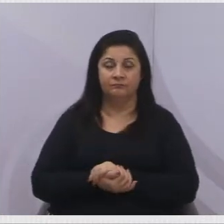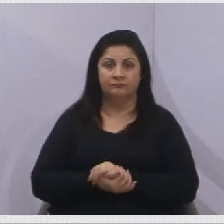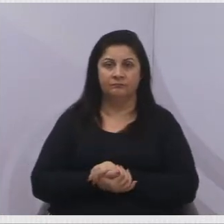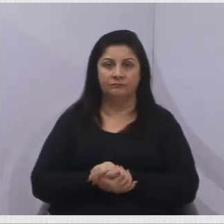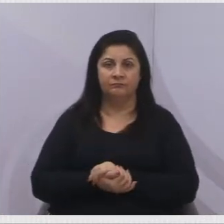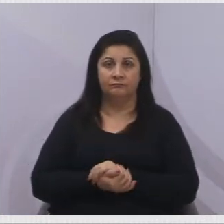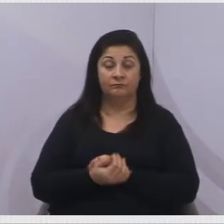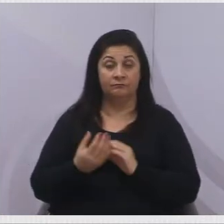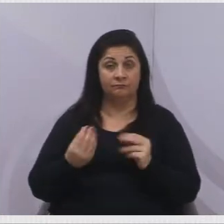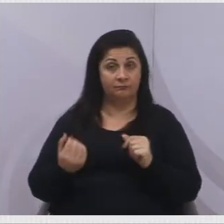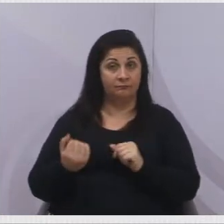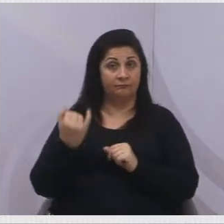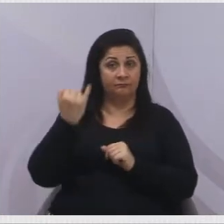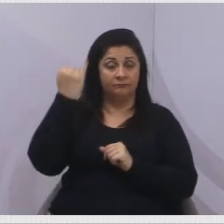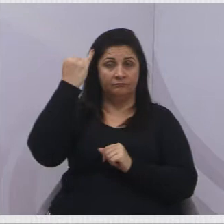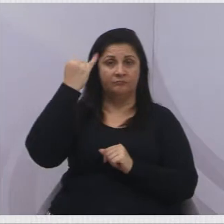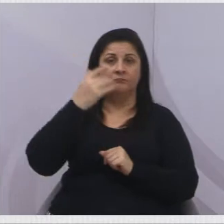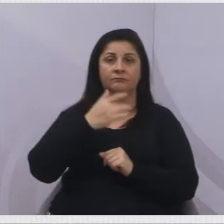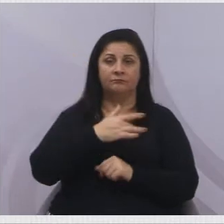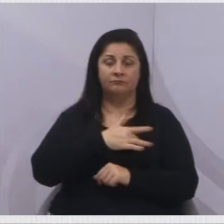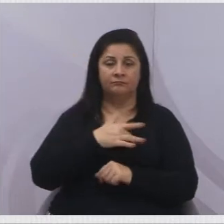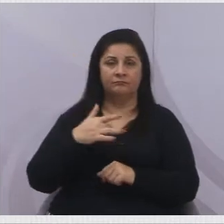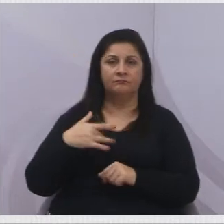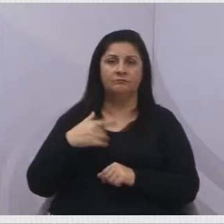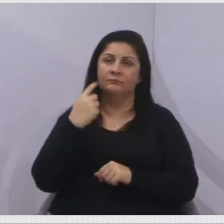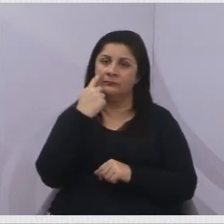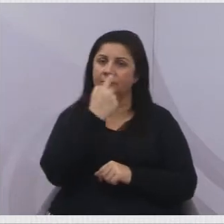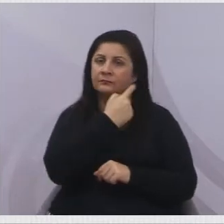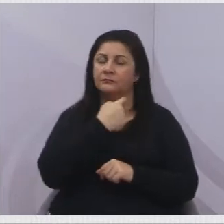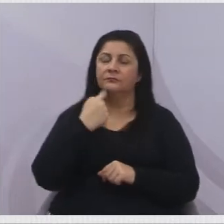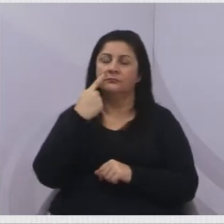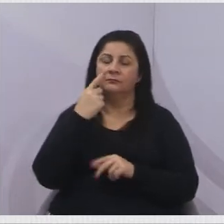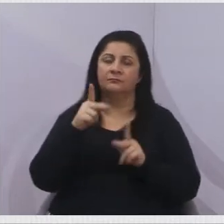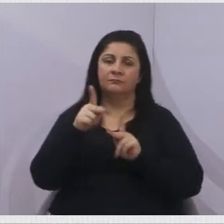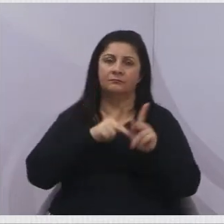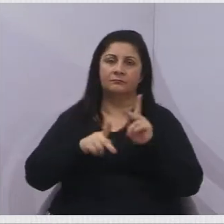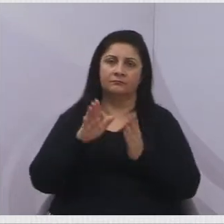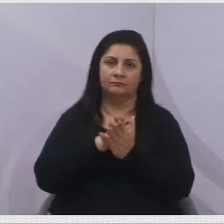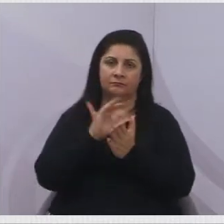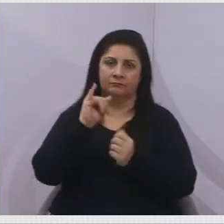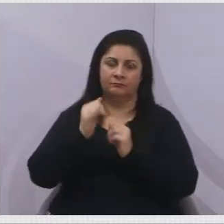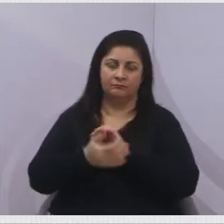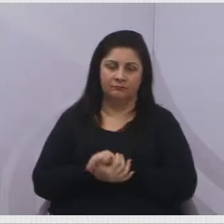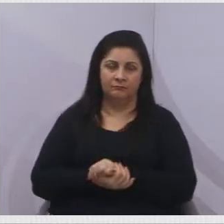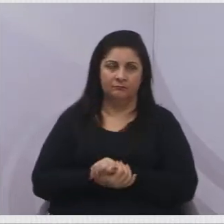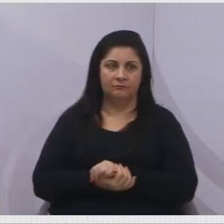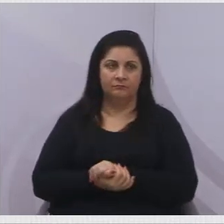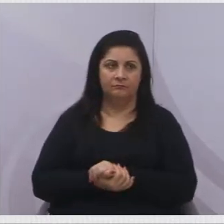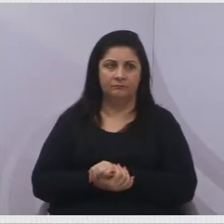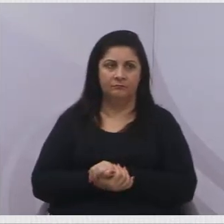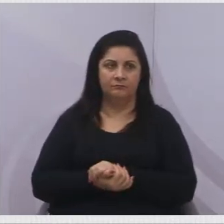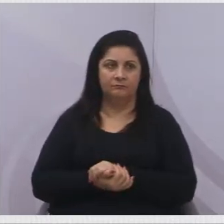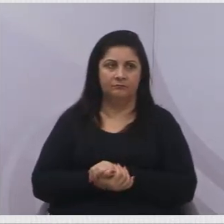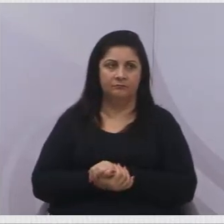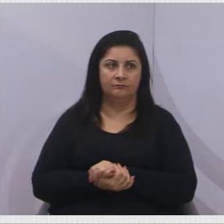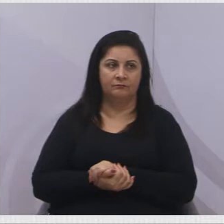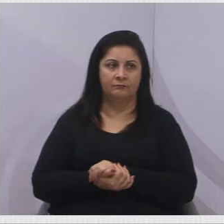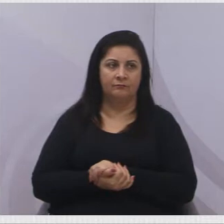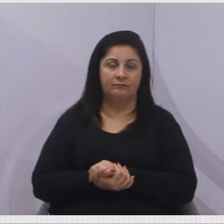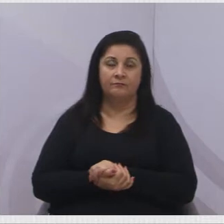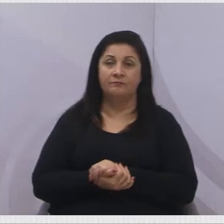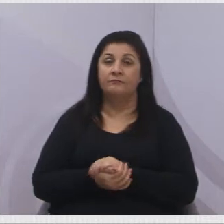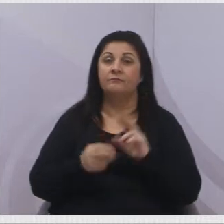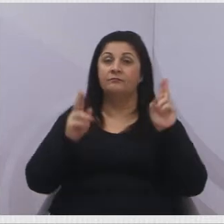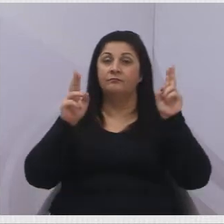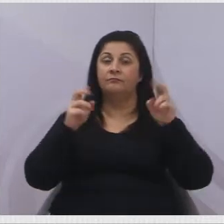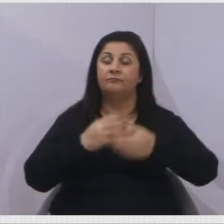bastante importante para a saúde bucal da população de Jacareí. Com relação ao bebê clínica, que é um